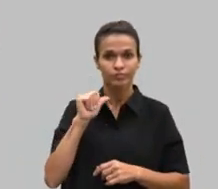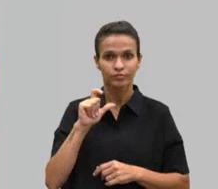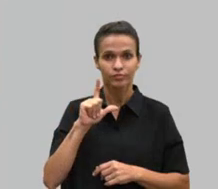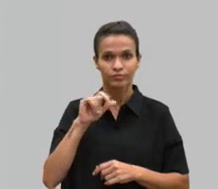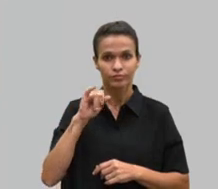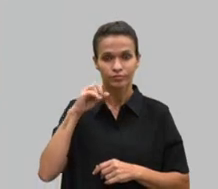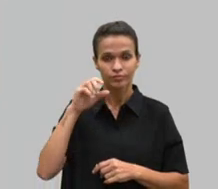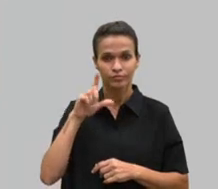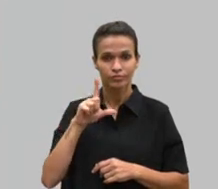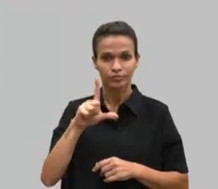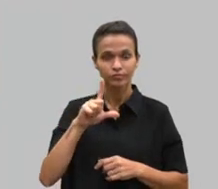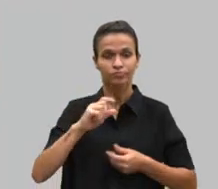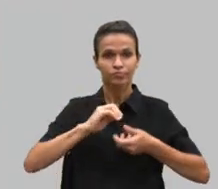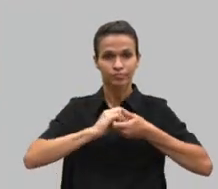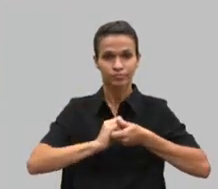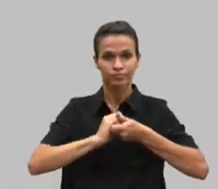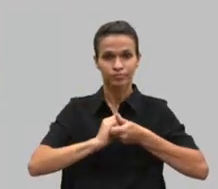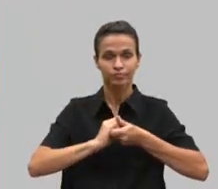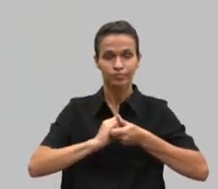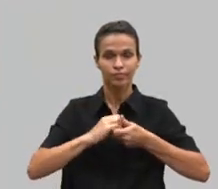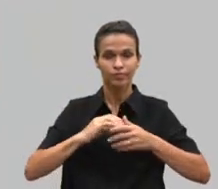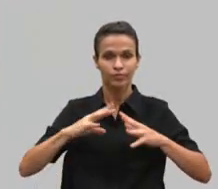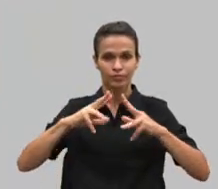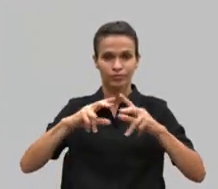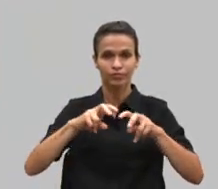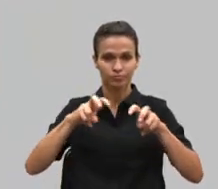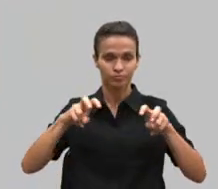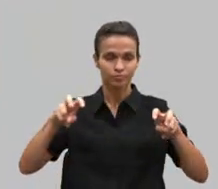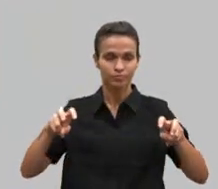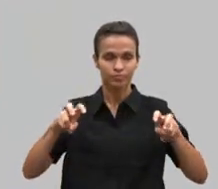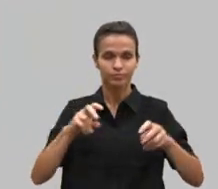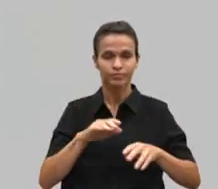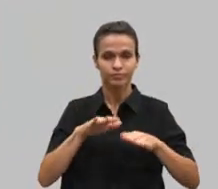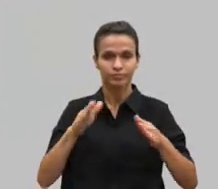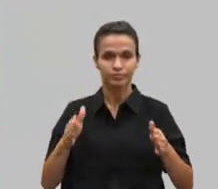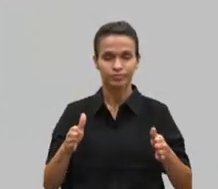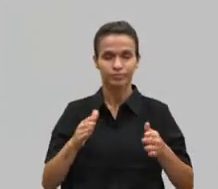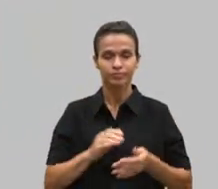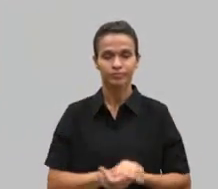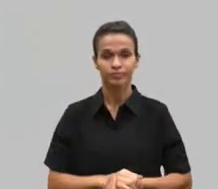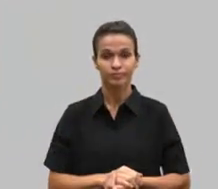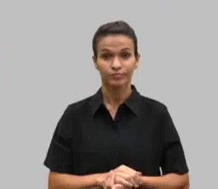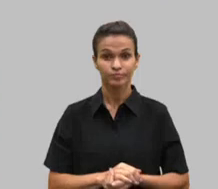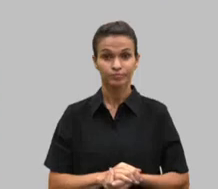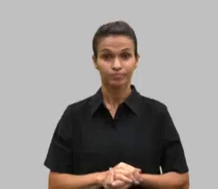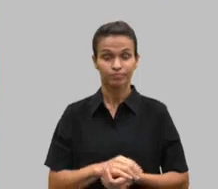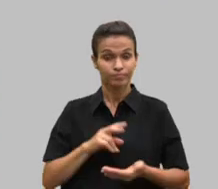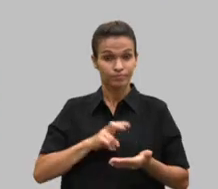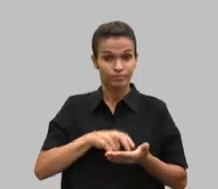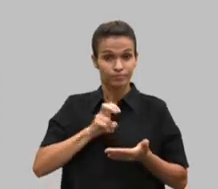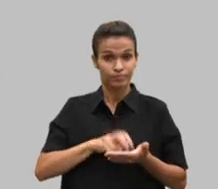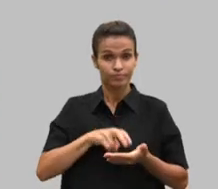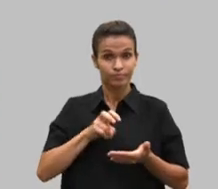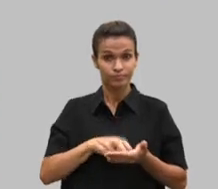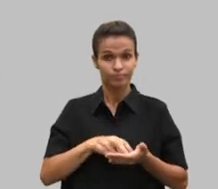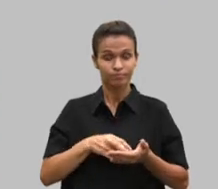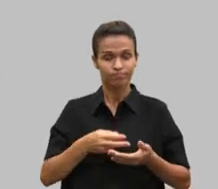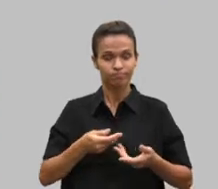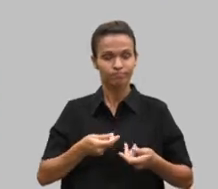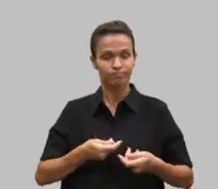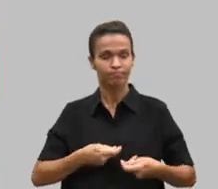estendo minhas Saudações aos demais membros da mesa é com alegria gente que a gente recebe mais uma vez